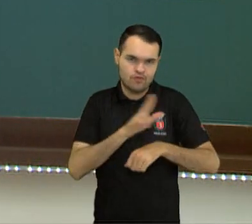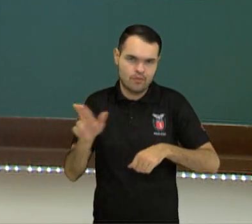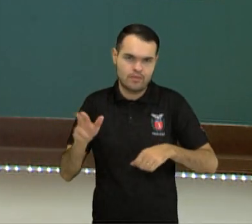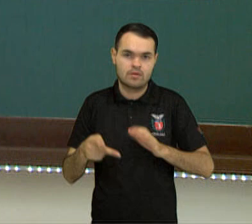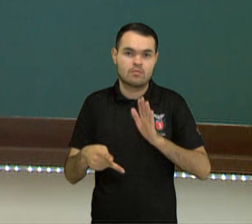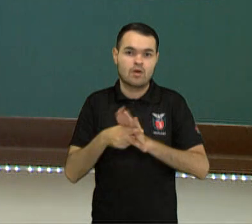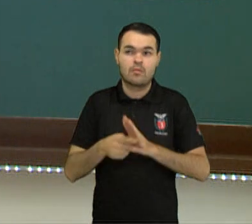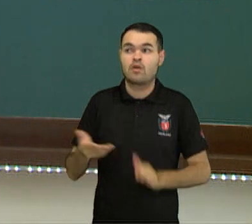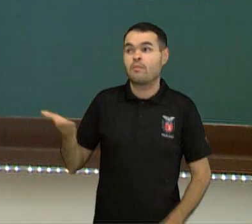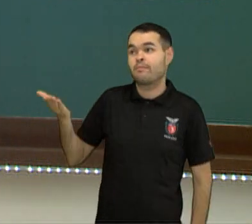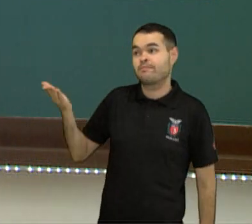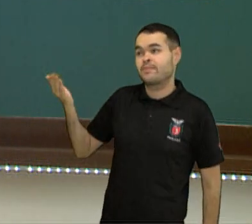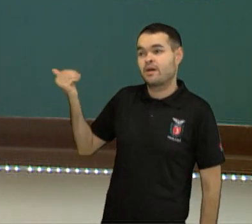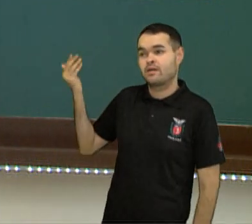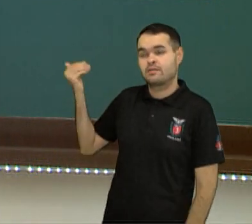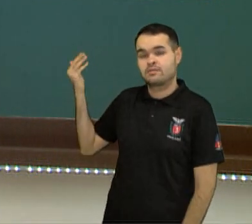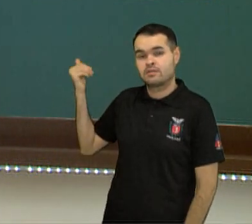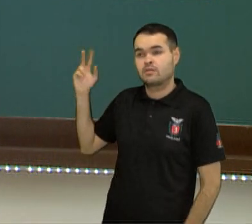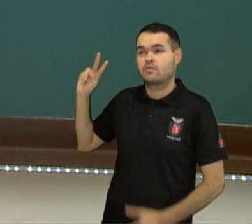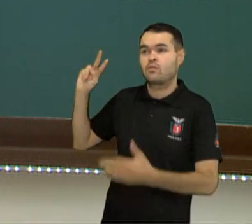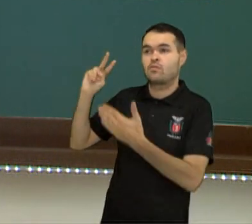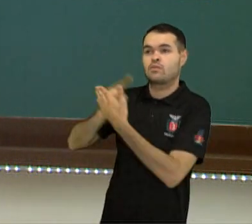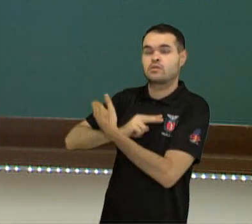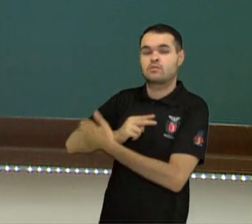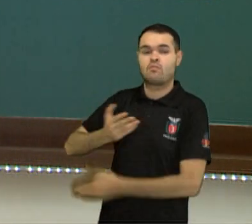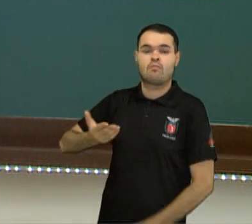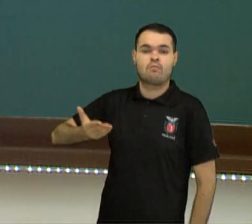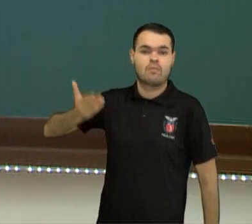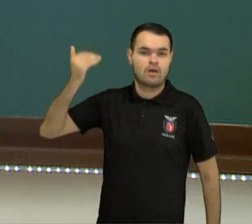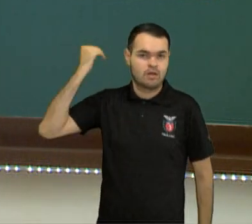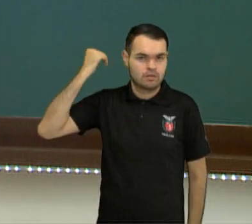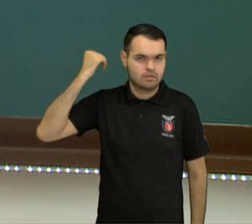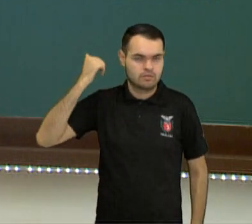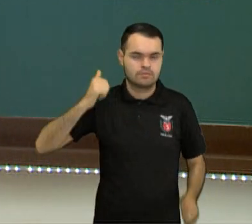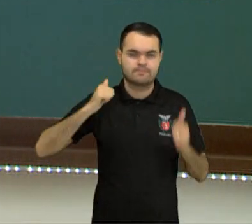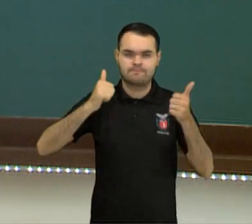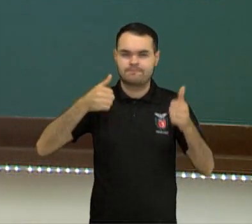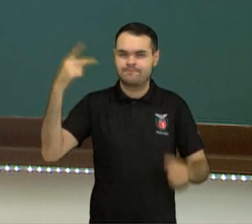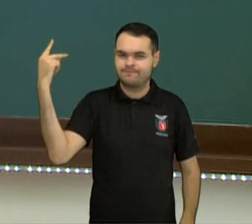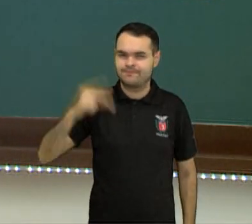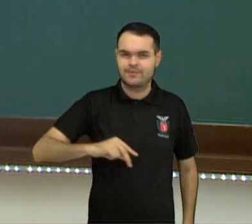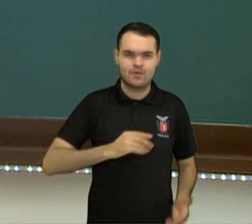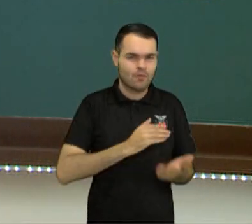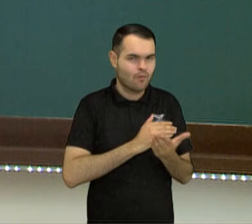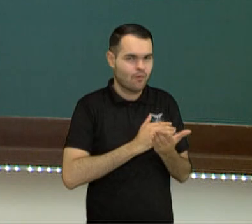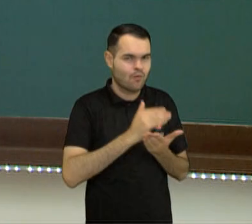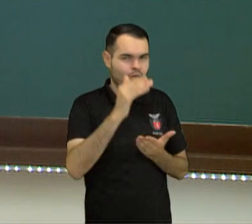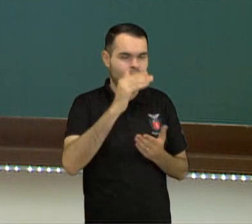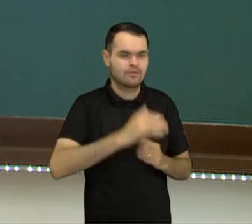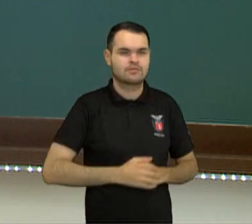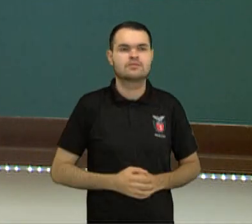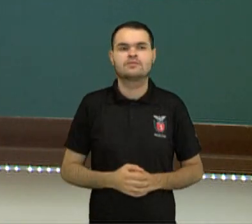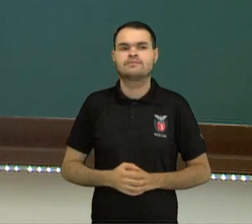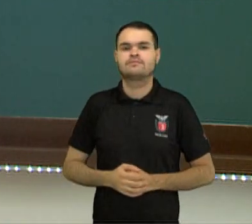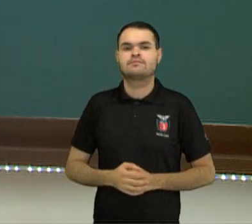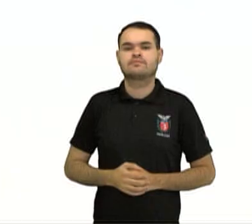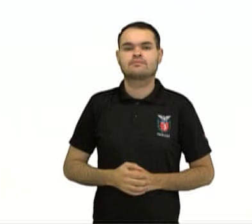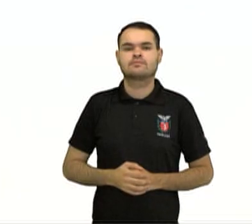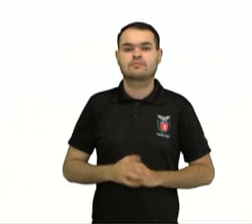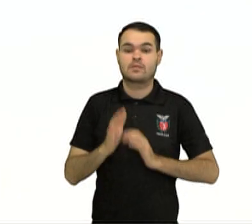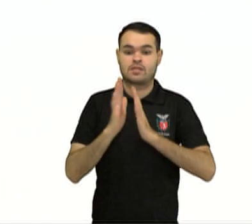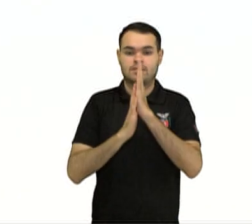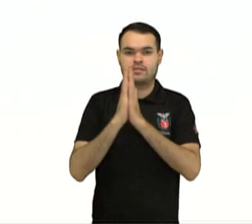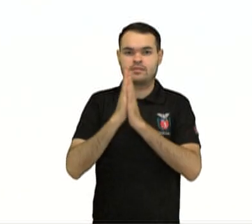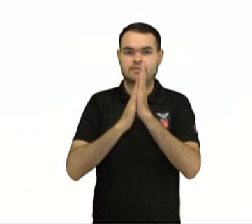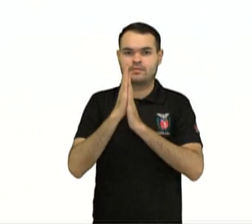sobre ações do passado que aconteceram lá no passado, ok? Bora iniciar então, vamos lá. No nosso